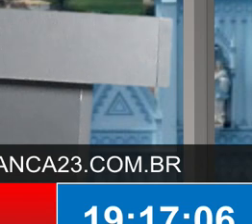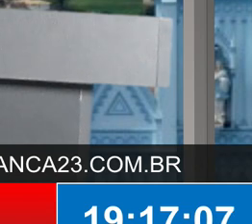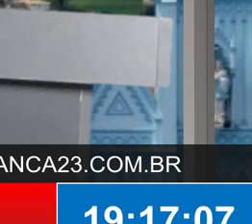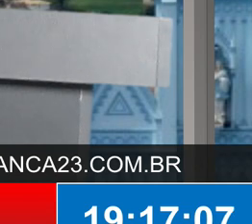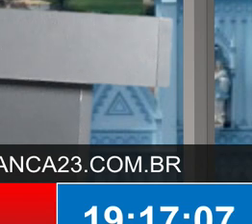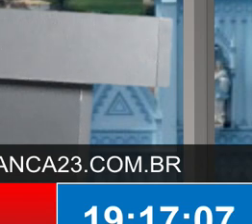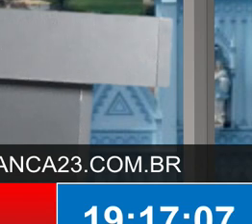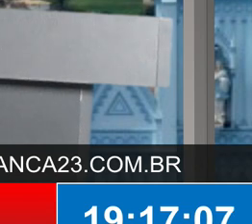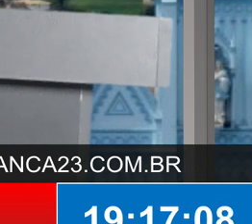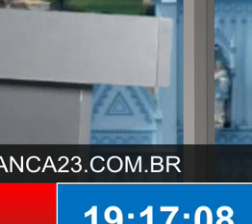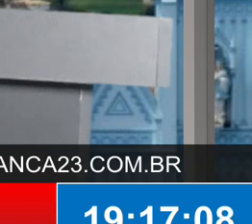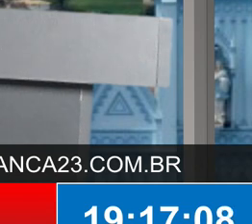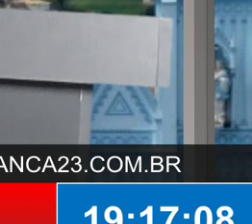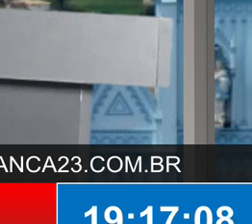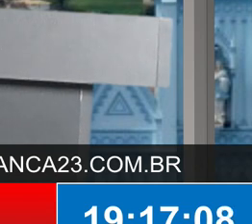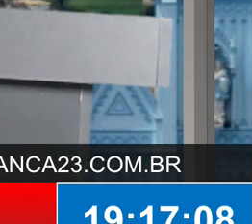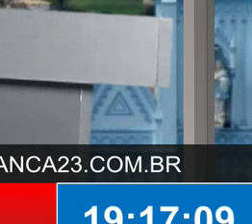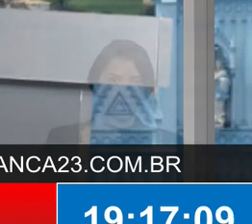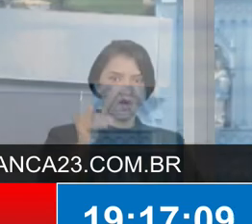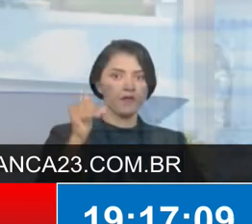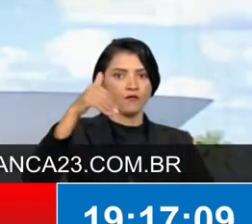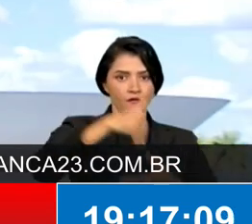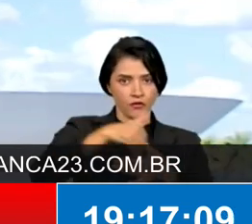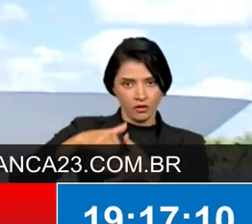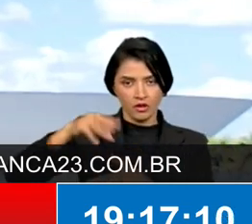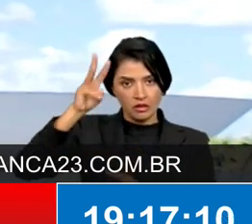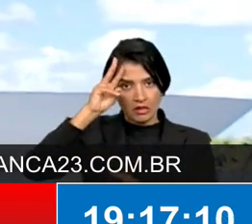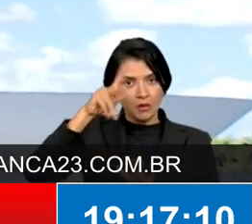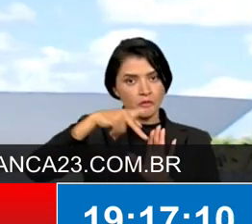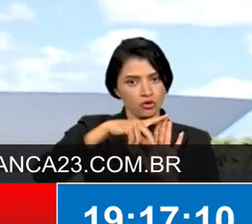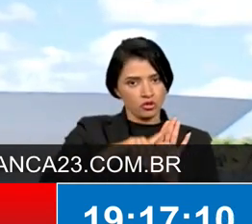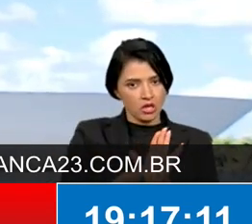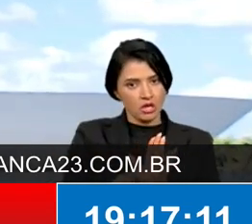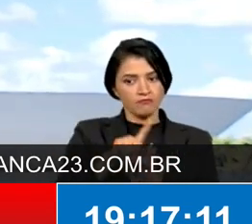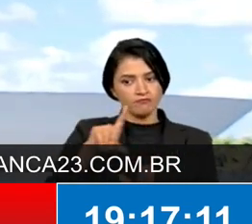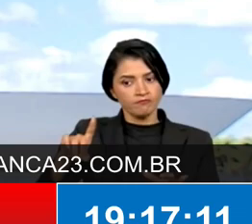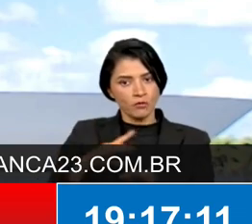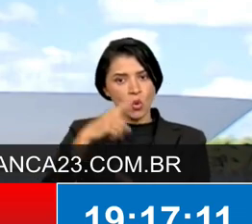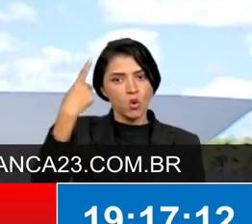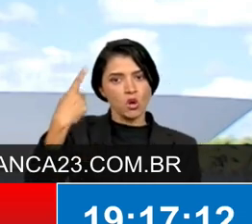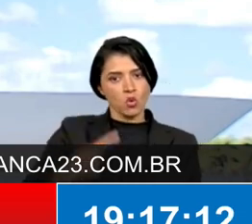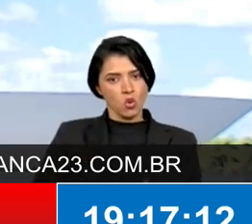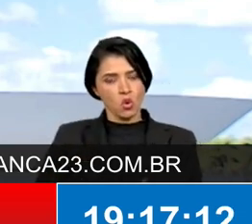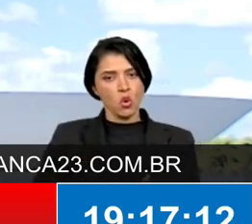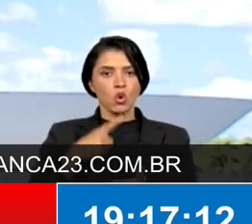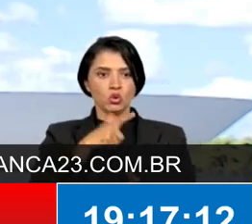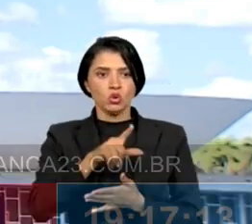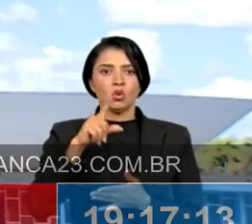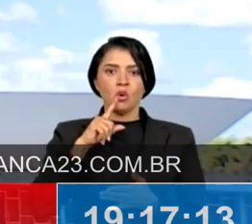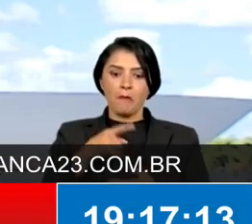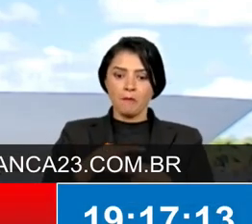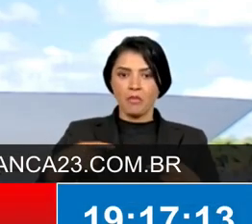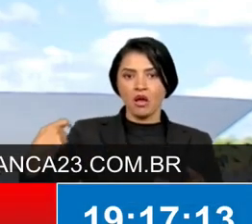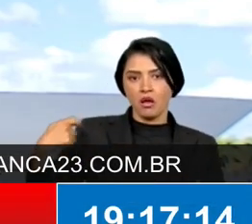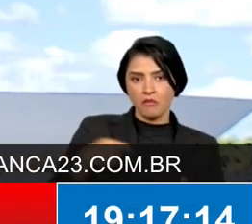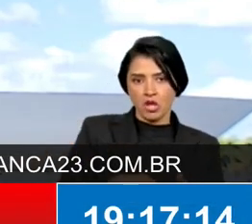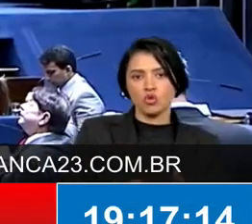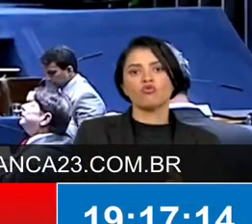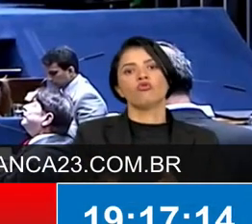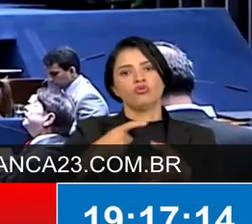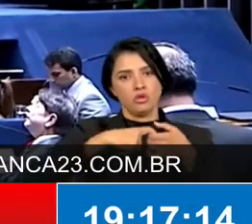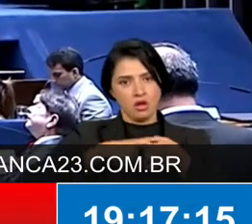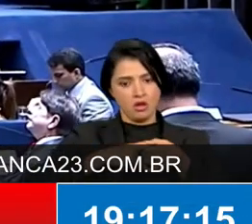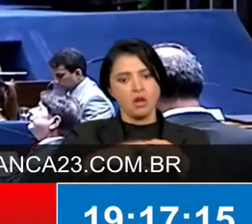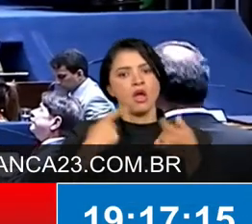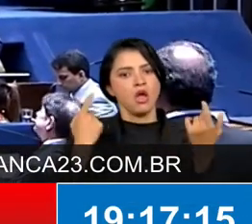a essa decisão tomada pelo governo o projeto de lei que consolida o acordo sobre a desoneração da folha de pagamentos